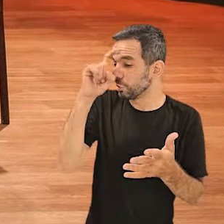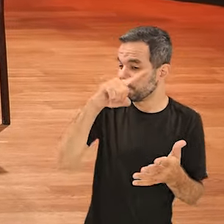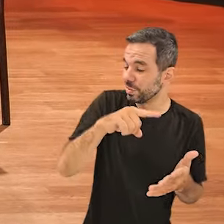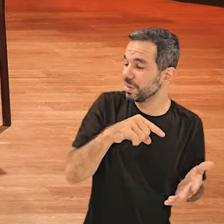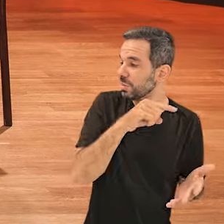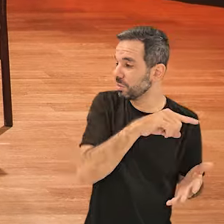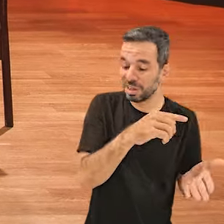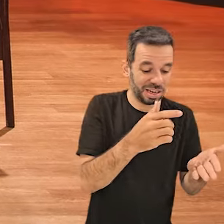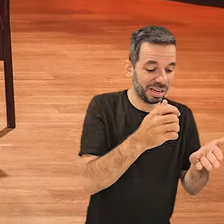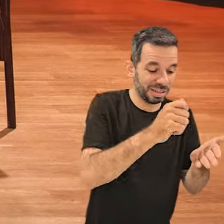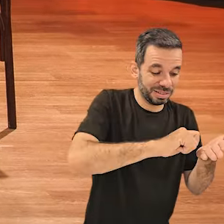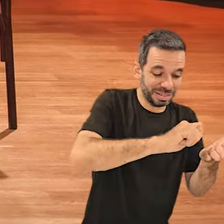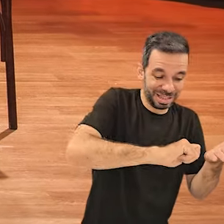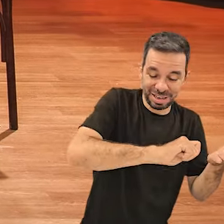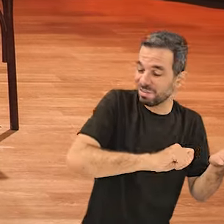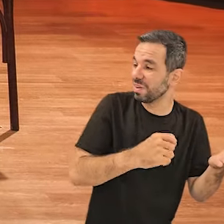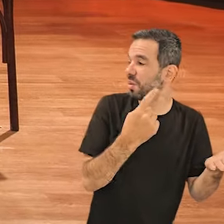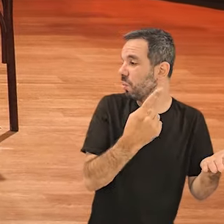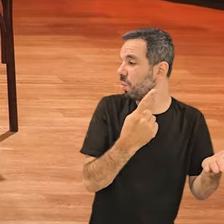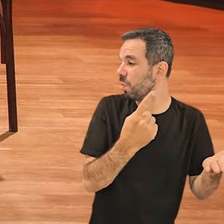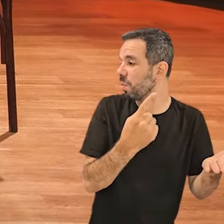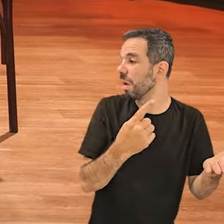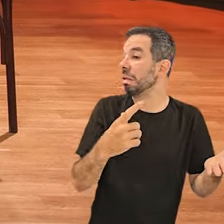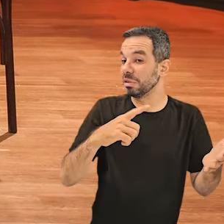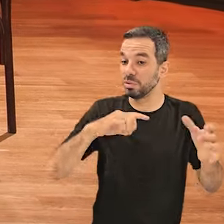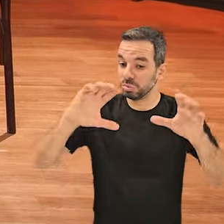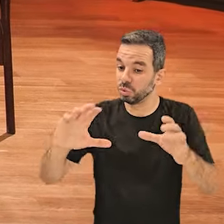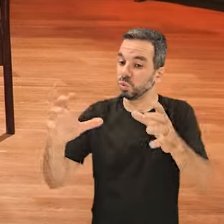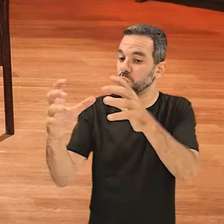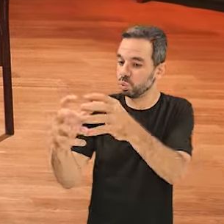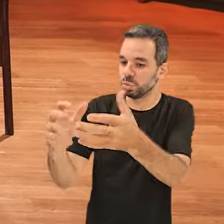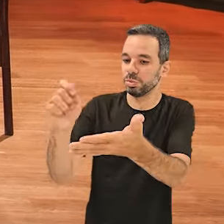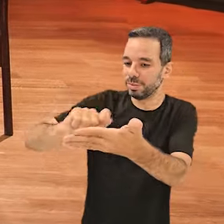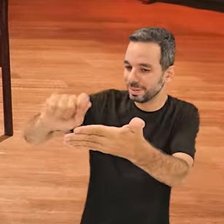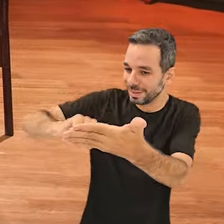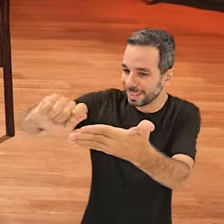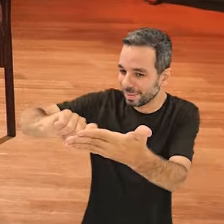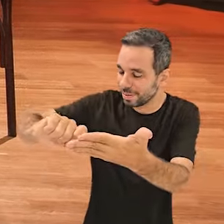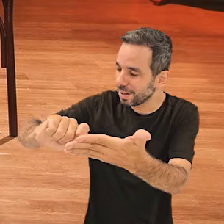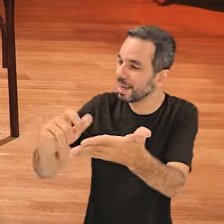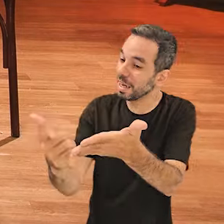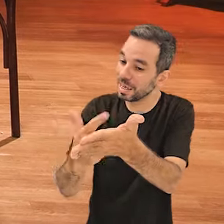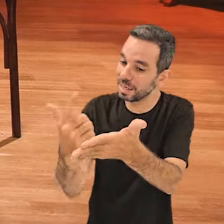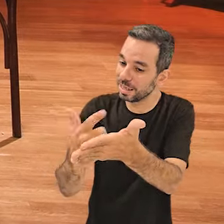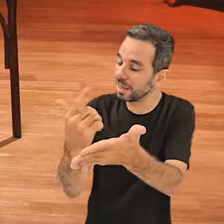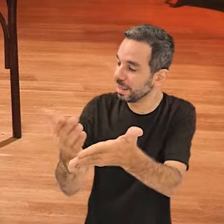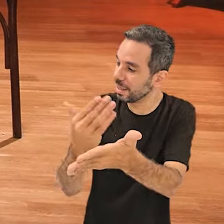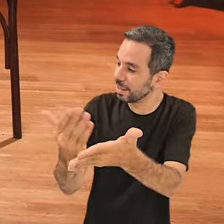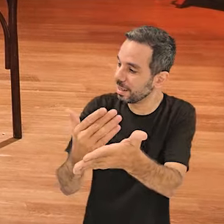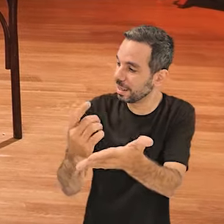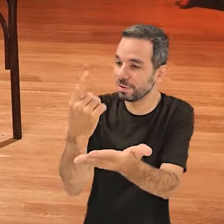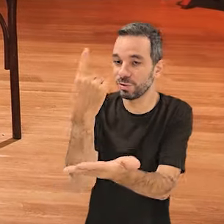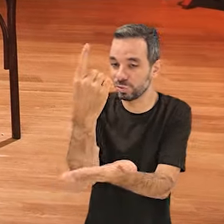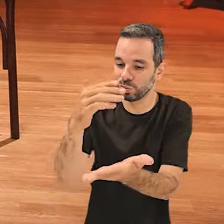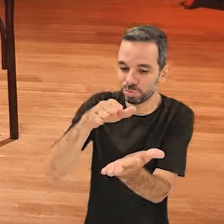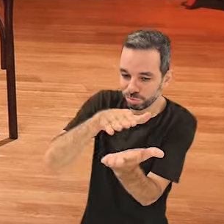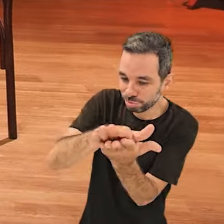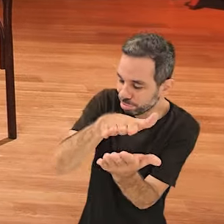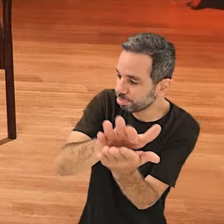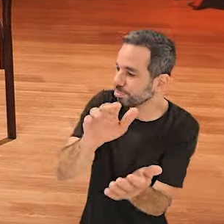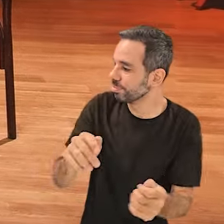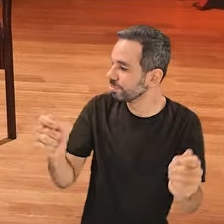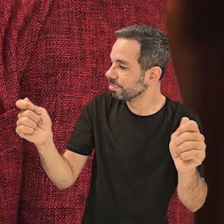edital, né? Sim. Então daí surge essa ideia de coletivo. Verdade. De fazer junto, que beneficia e facilita os